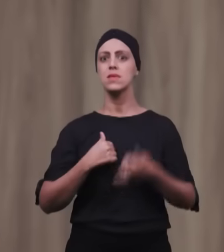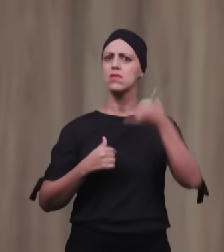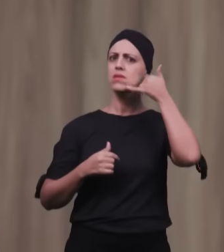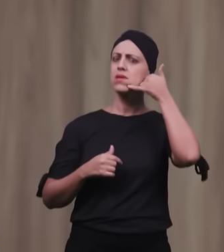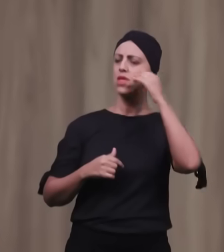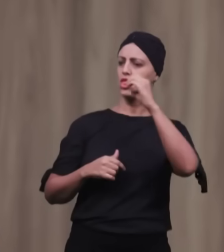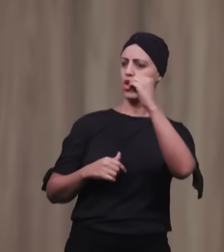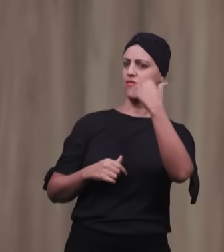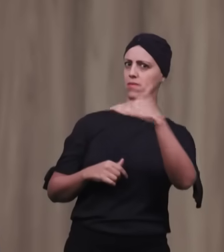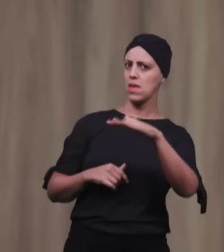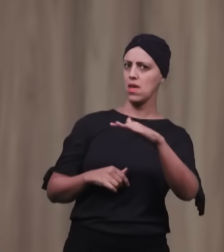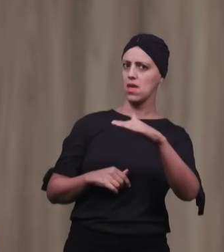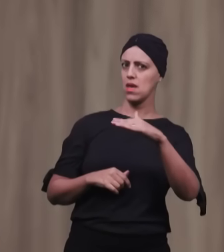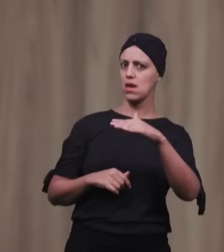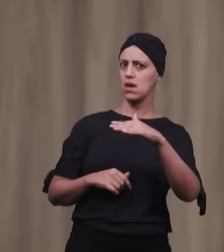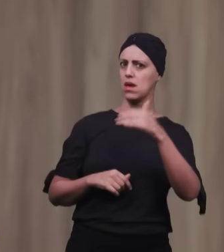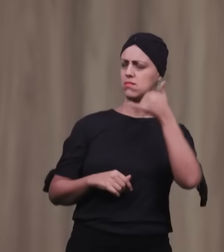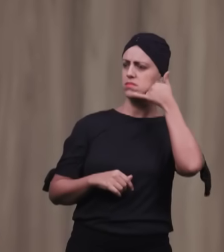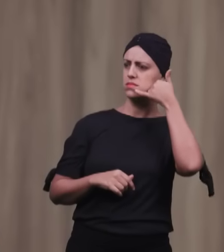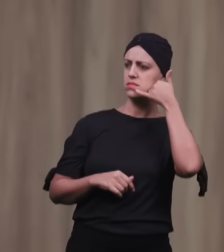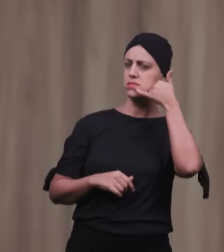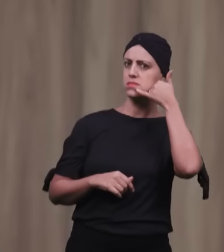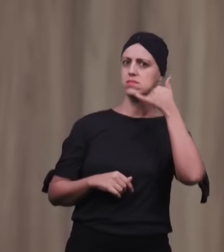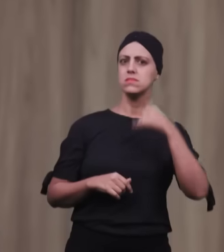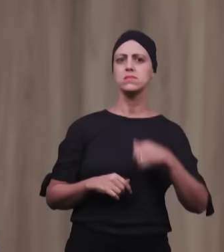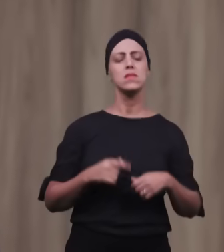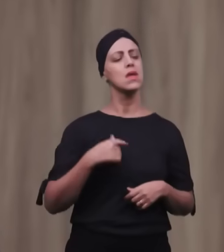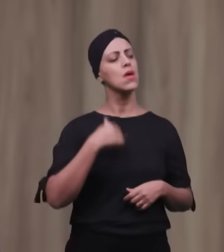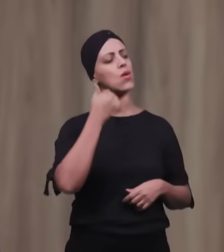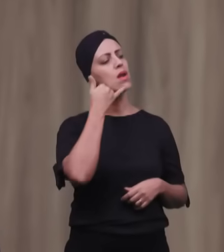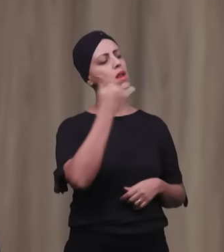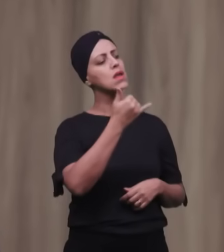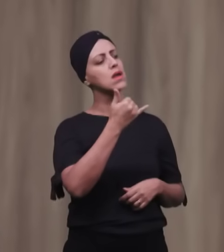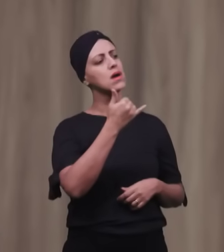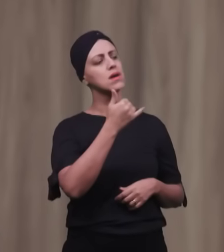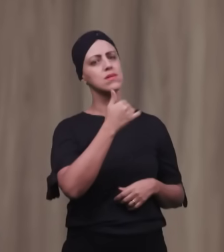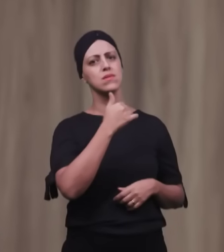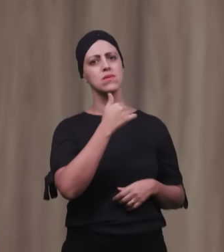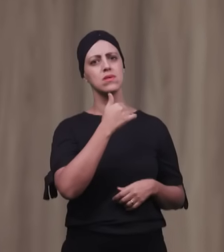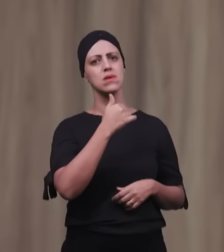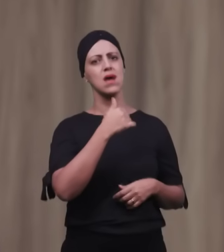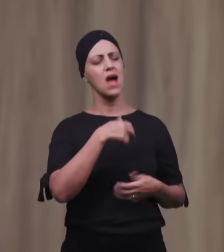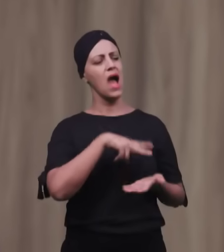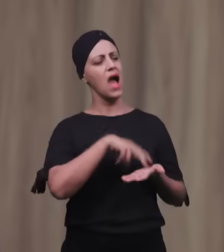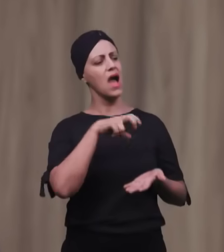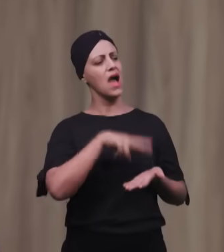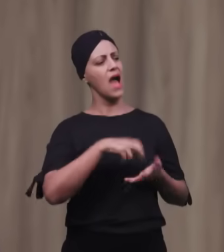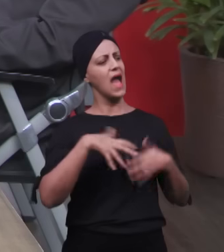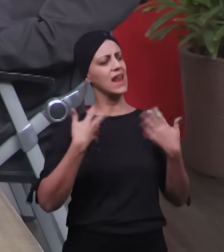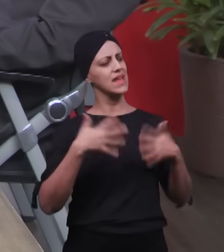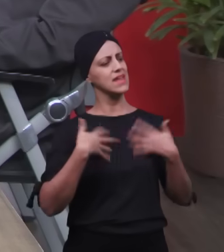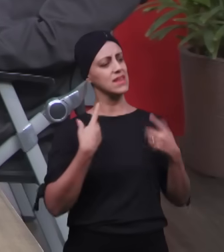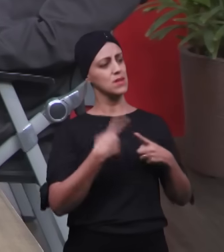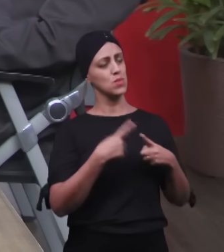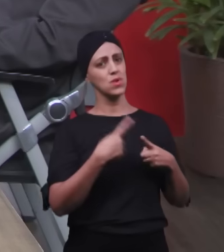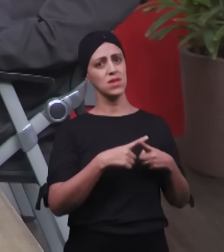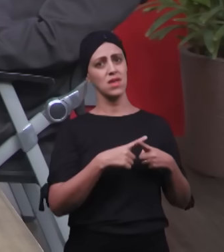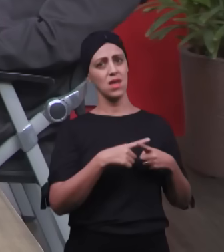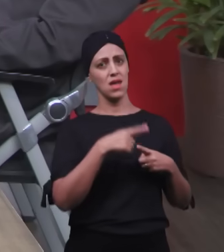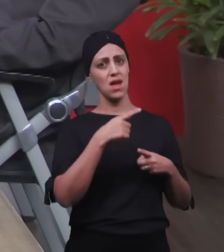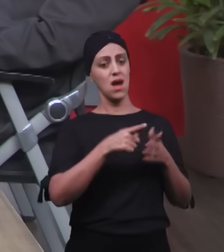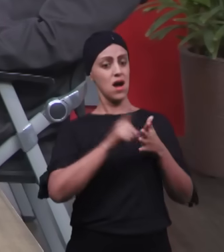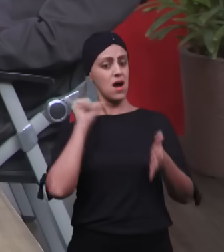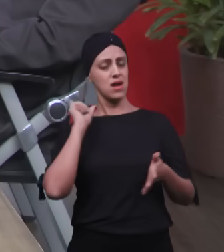ligação 9:30 da manhã foi a primeira ligação eu tô ligando com alegria eu sou panda de alegria porque o pastor que me atendeu